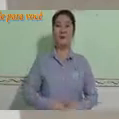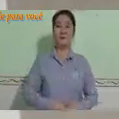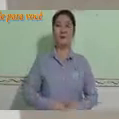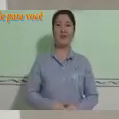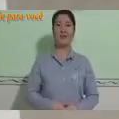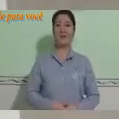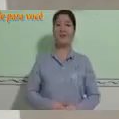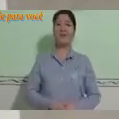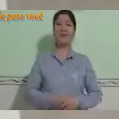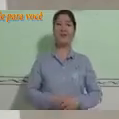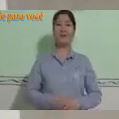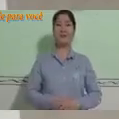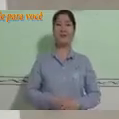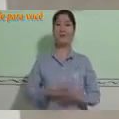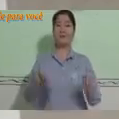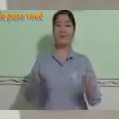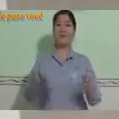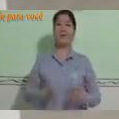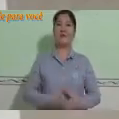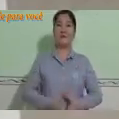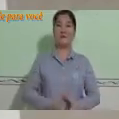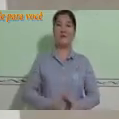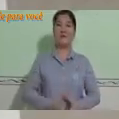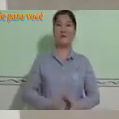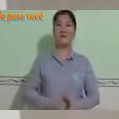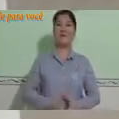ser grave, e vírgula, por isso, vírgula,